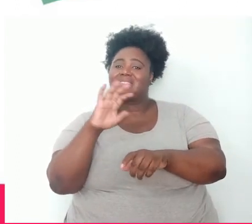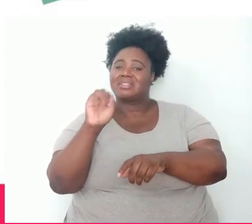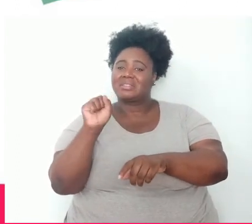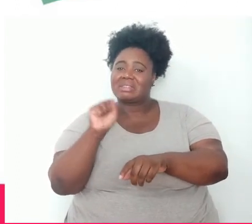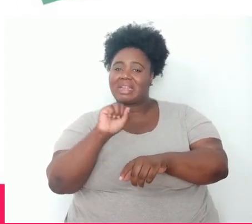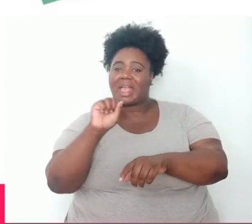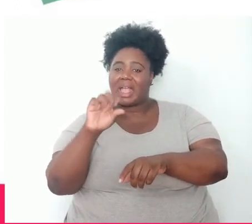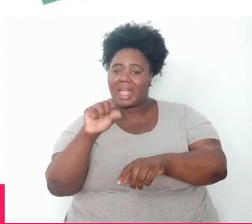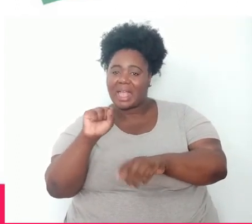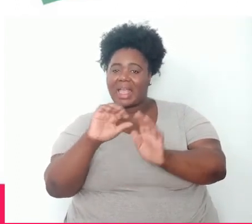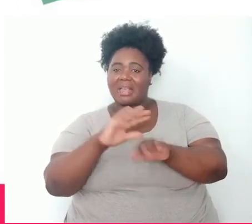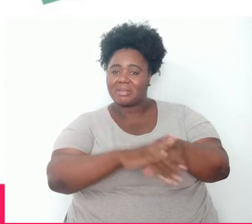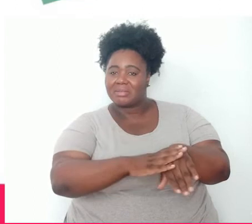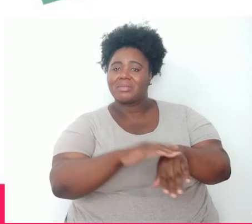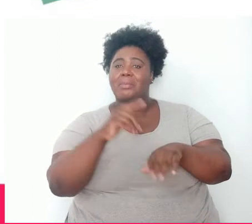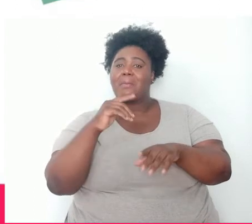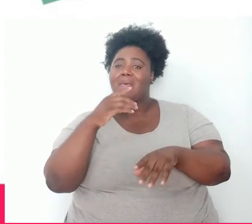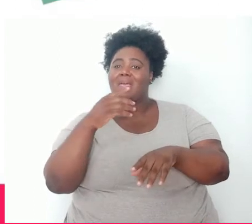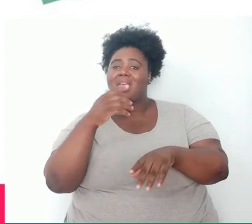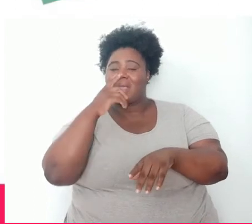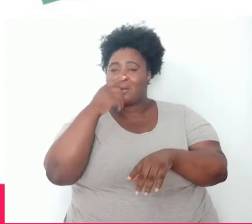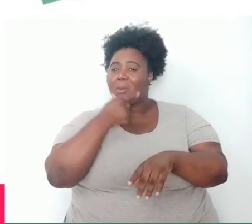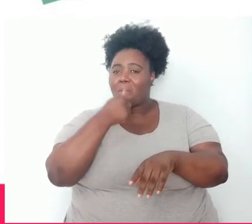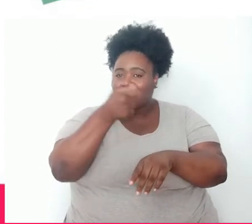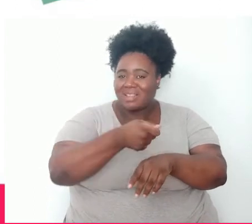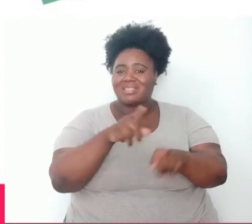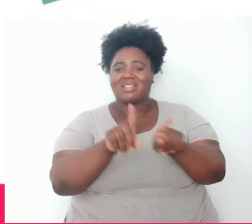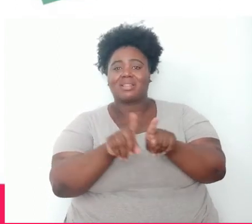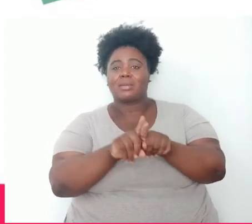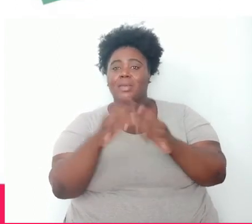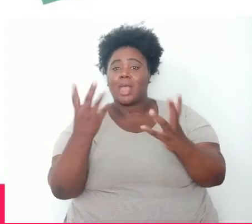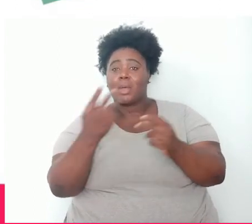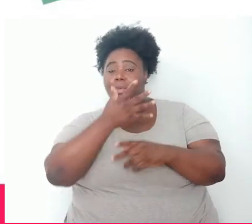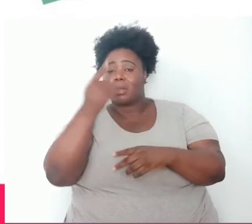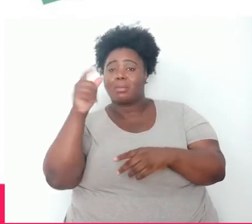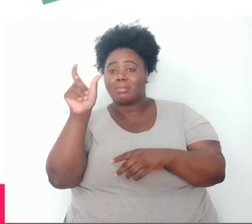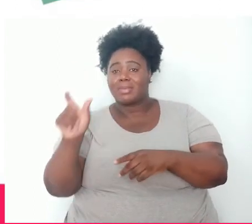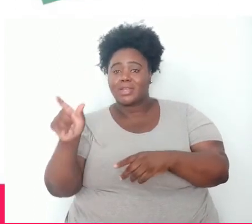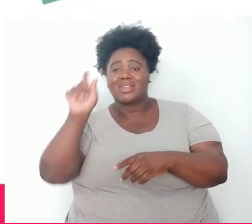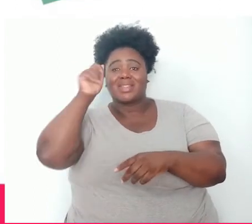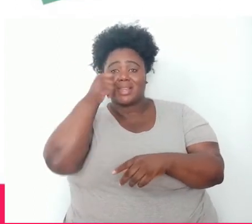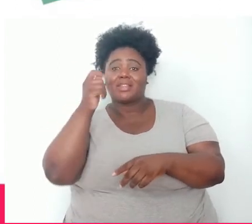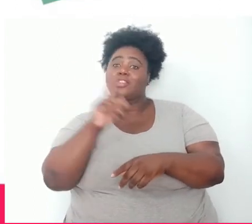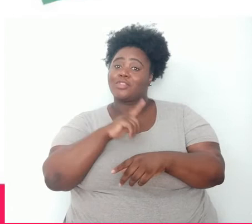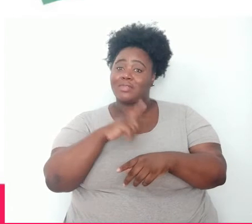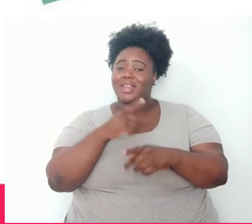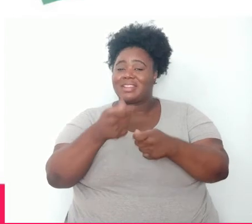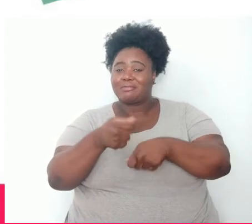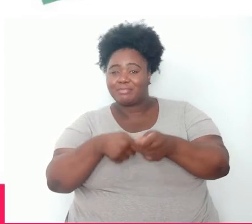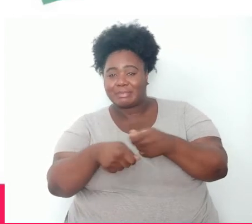de uma certa maneira, muitas personas e personalidades negras tiveram que negociar